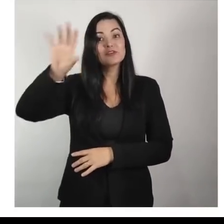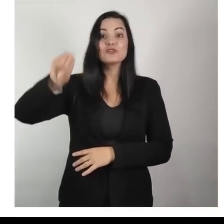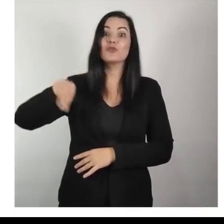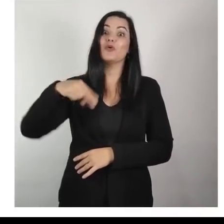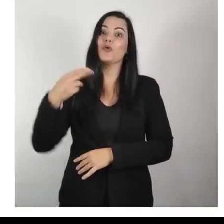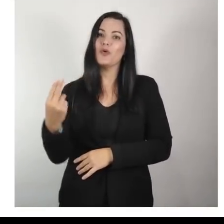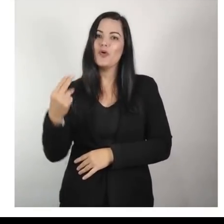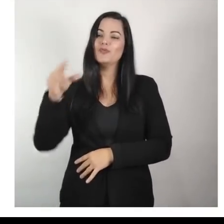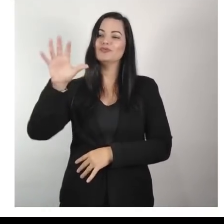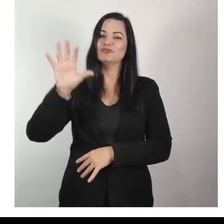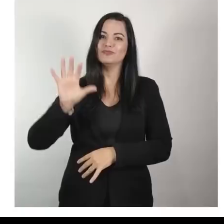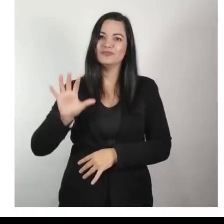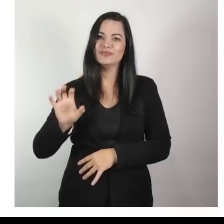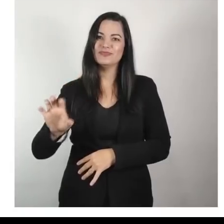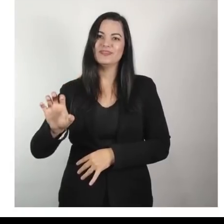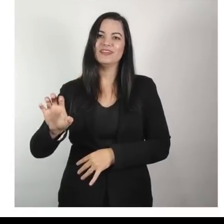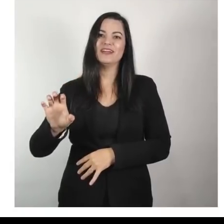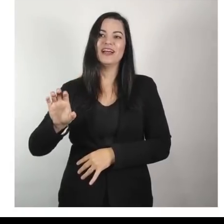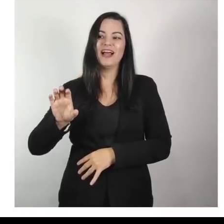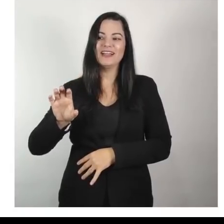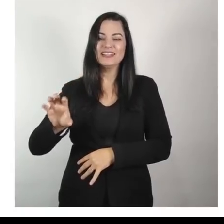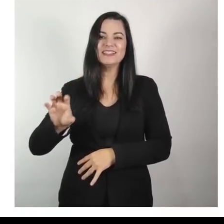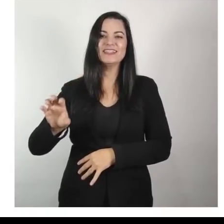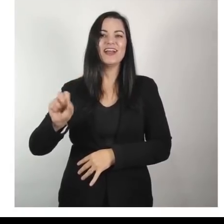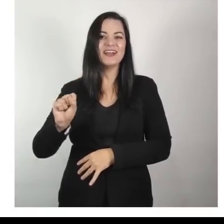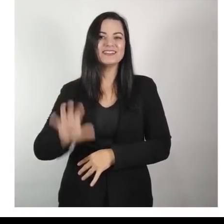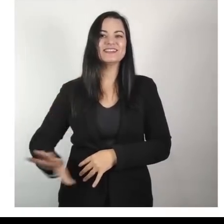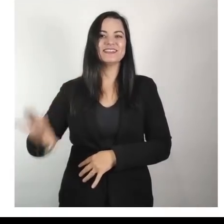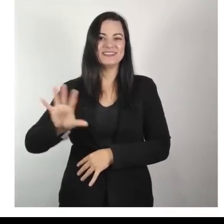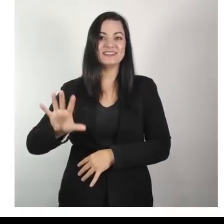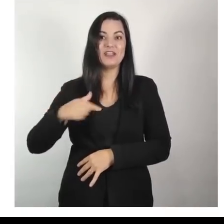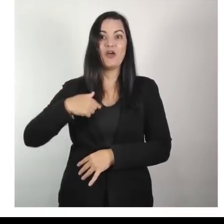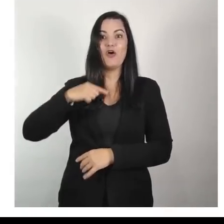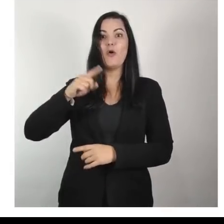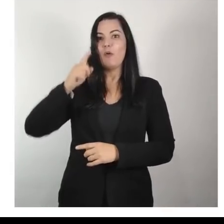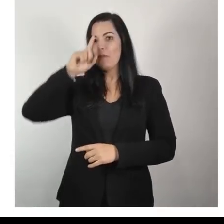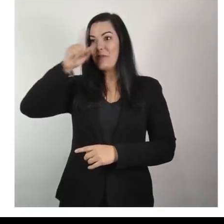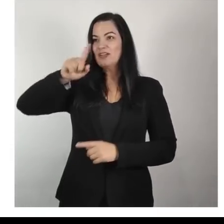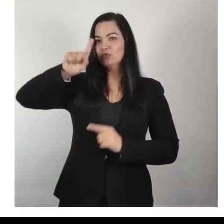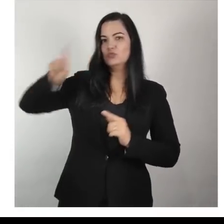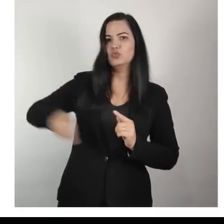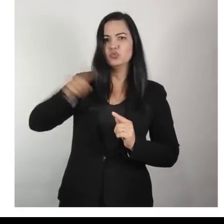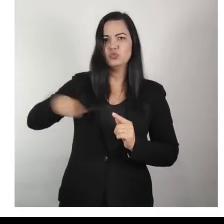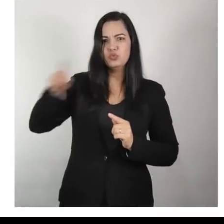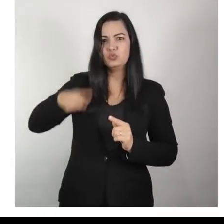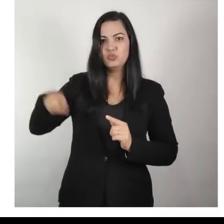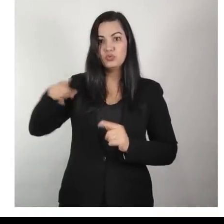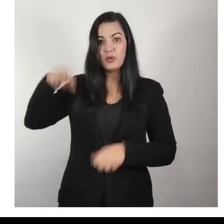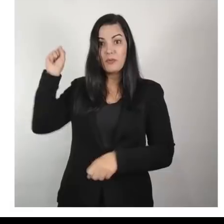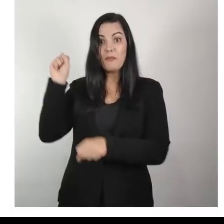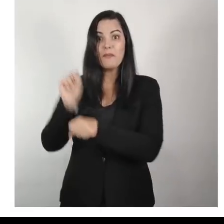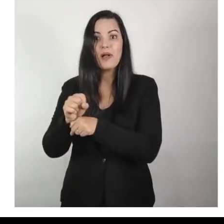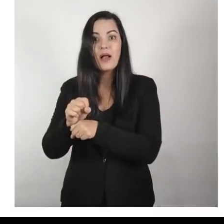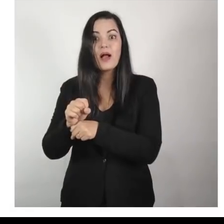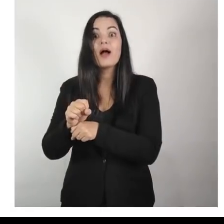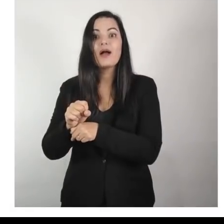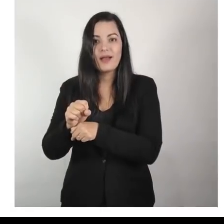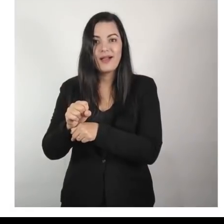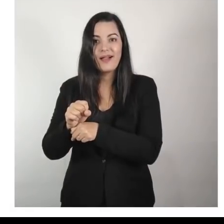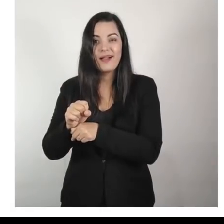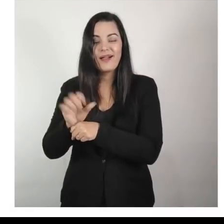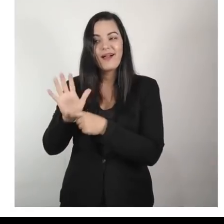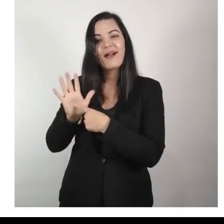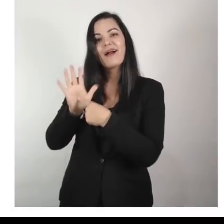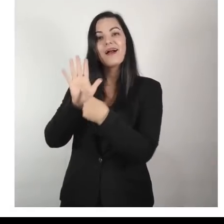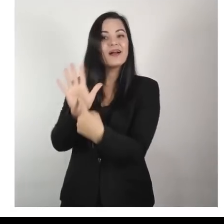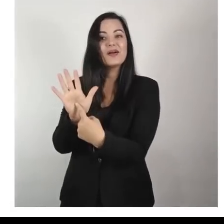ser da região Sudeste. Vou girar a roleta. Na hora que parar,